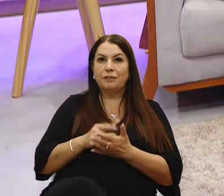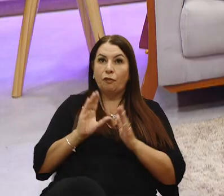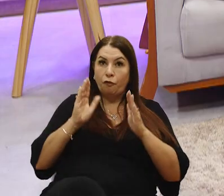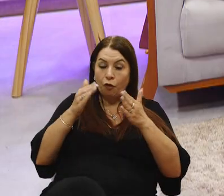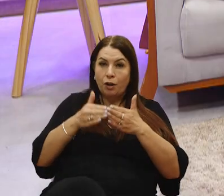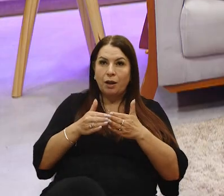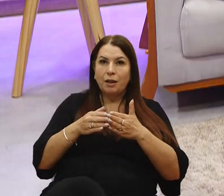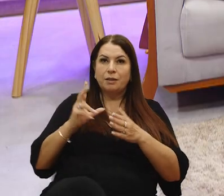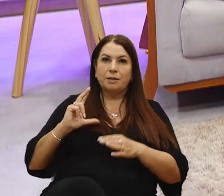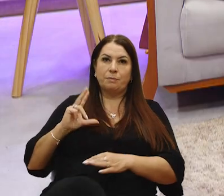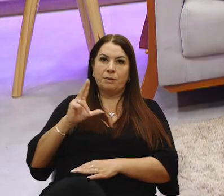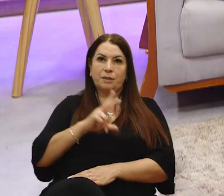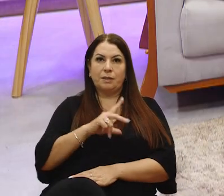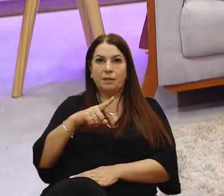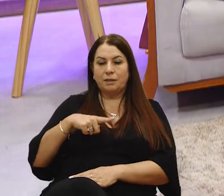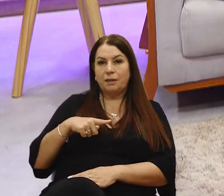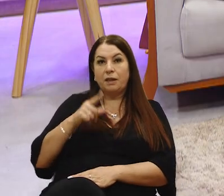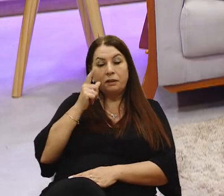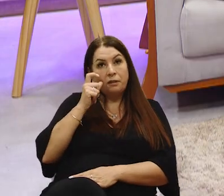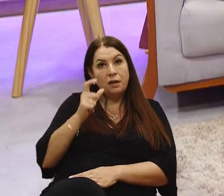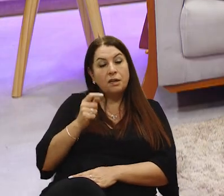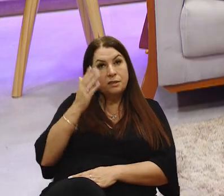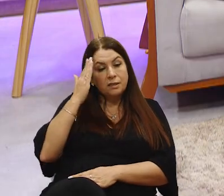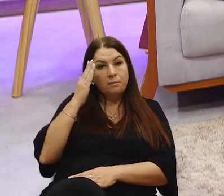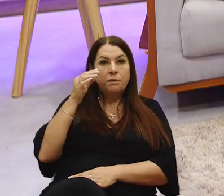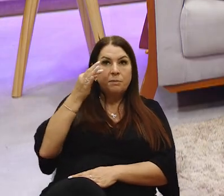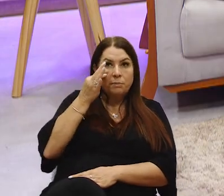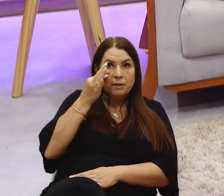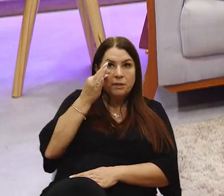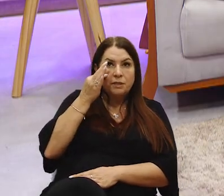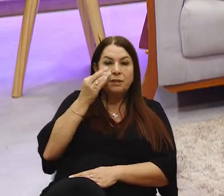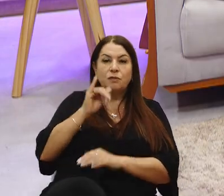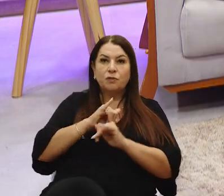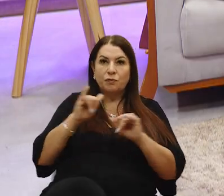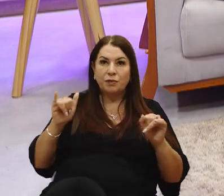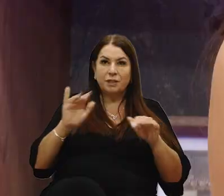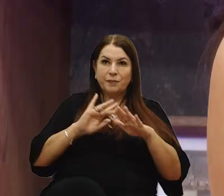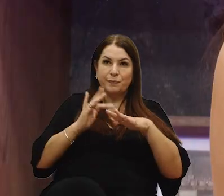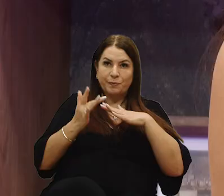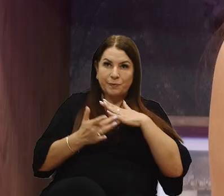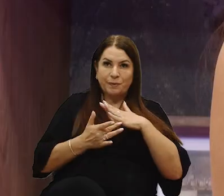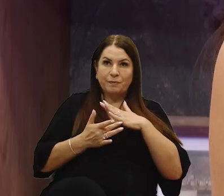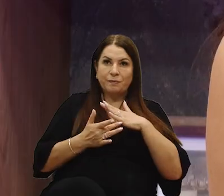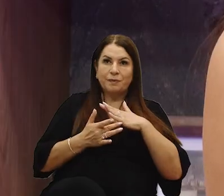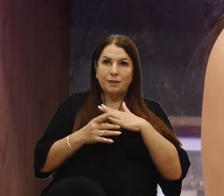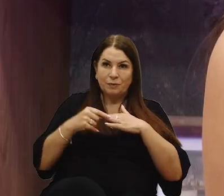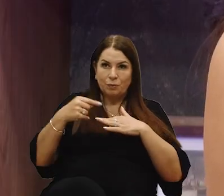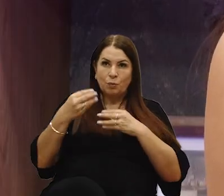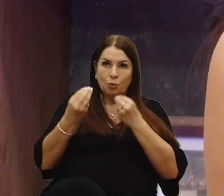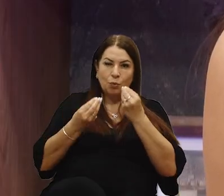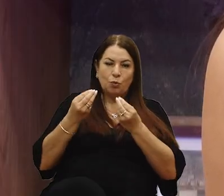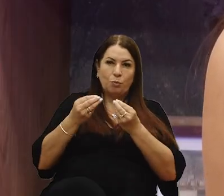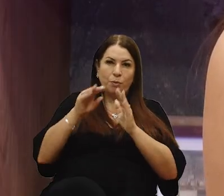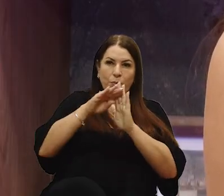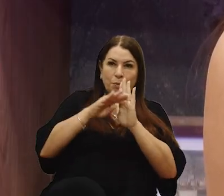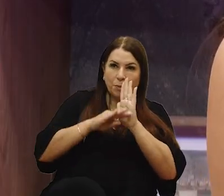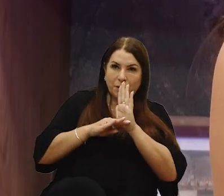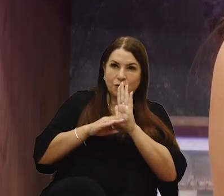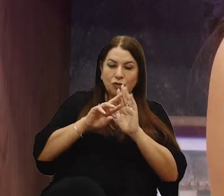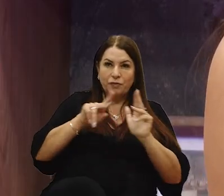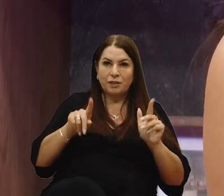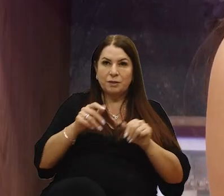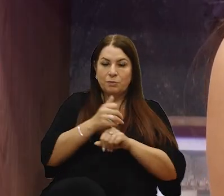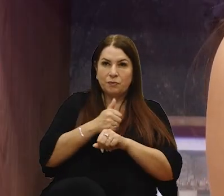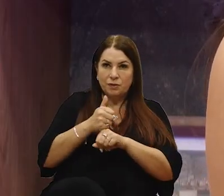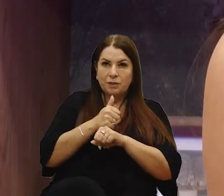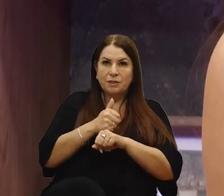Caxias do Sul, então vai ser um evento focado em pacientes que tenham interesse de estar presente. A gente vai estar divulgando ali pelas redes sociais logo mais como